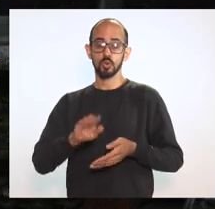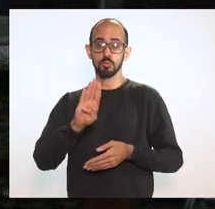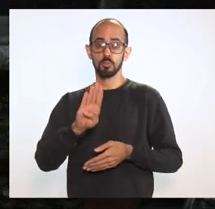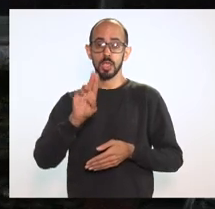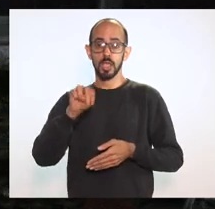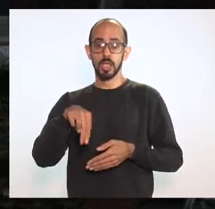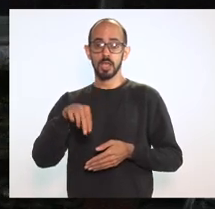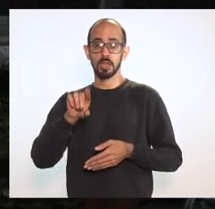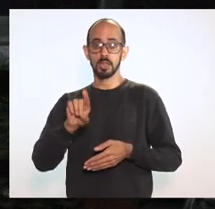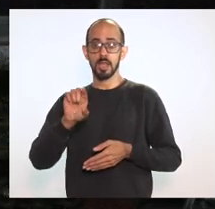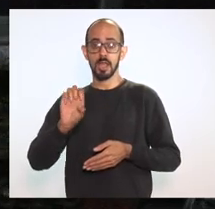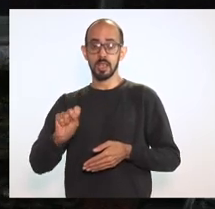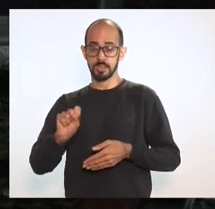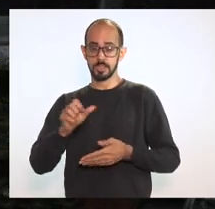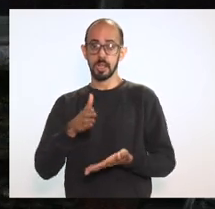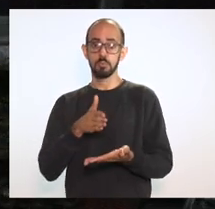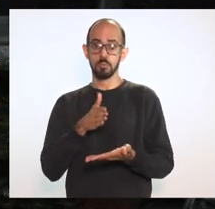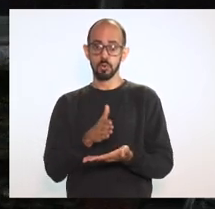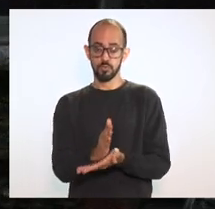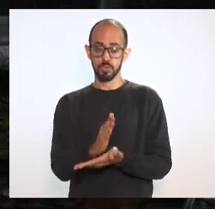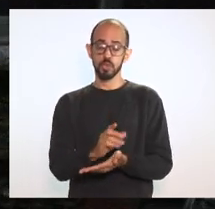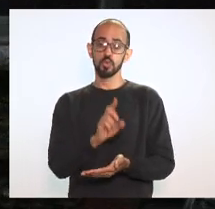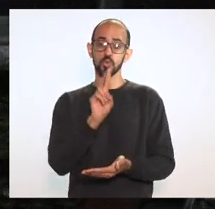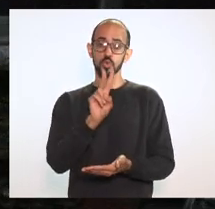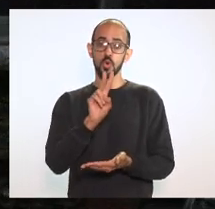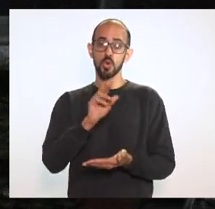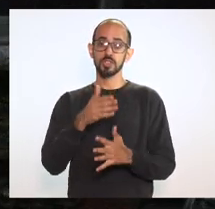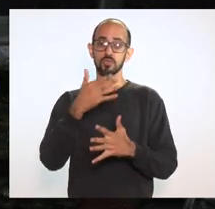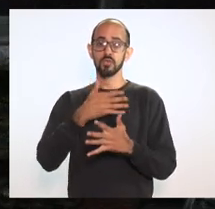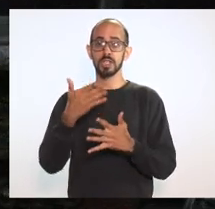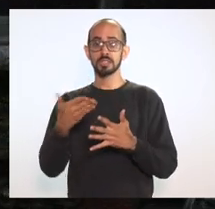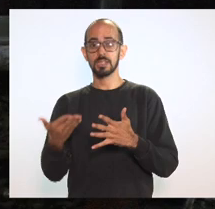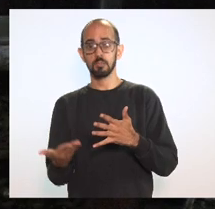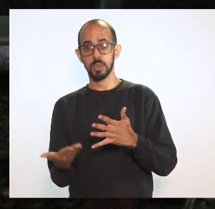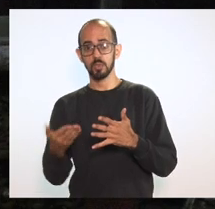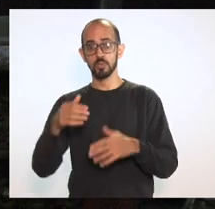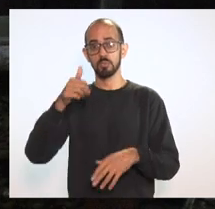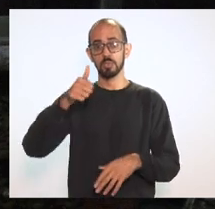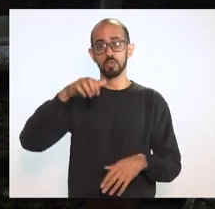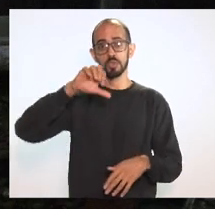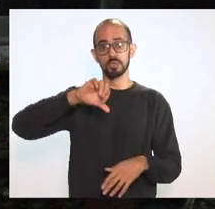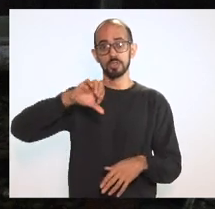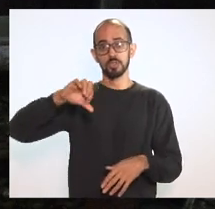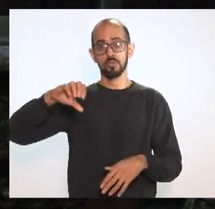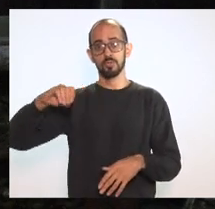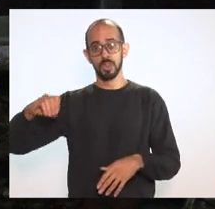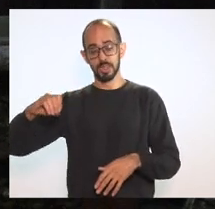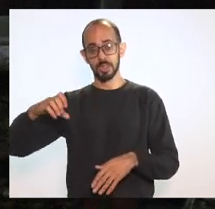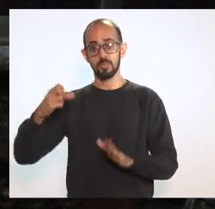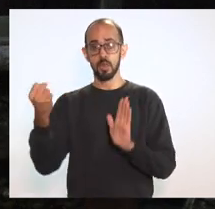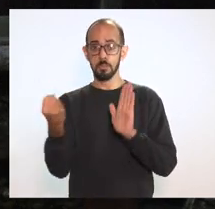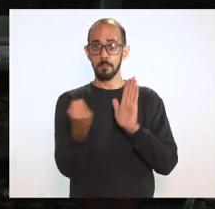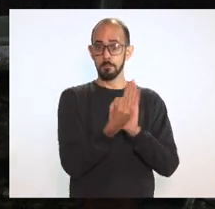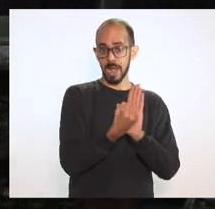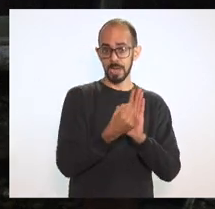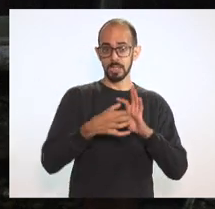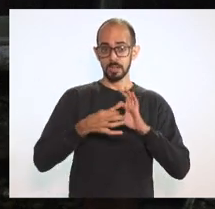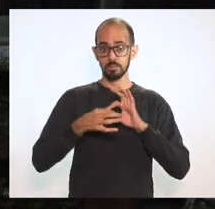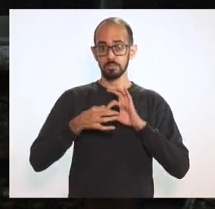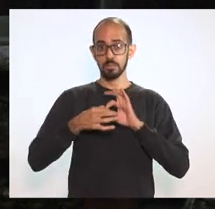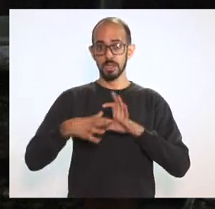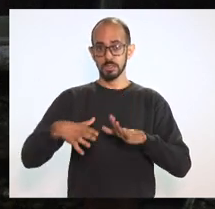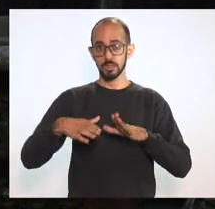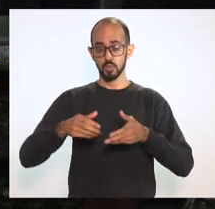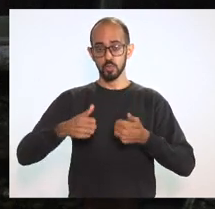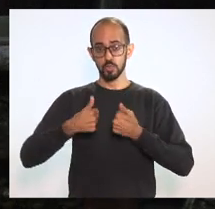BNDES, aprovando os financiamentos. O ano de 1990 marca a liberalização do transporte